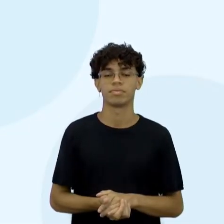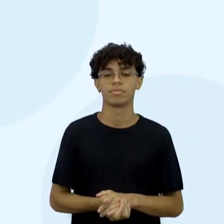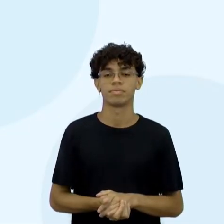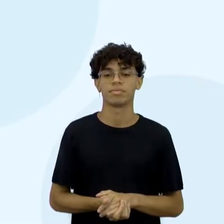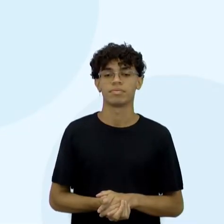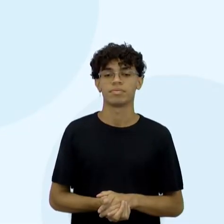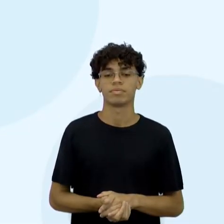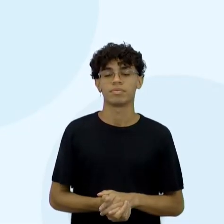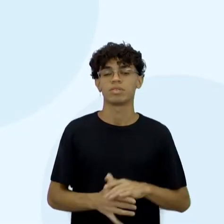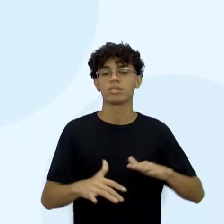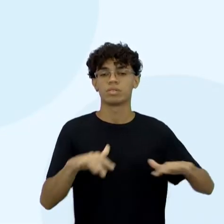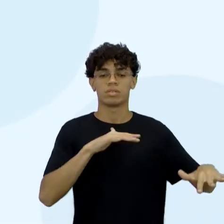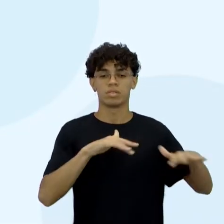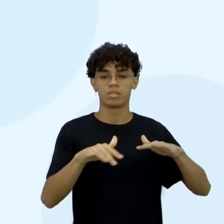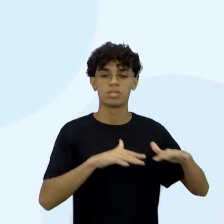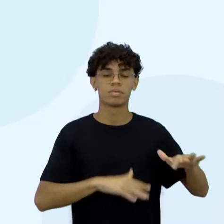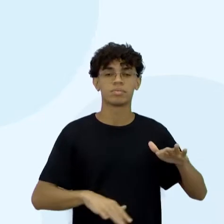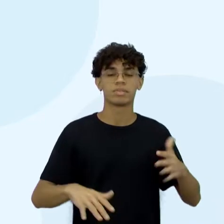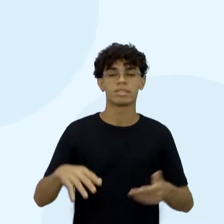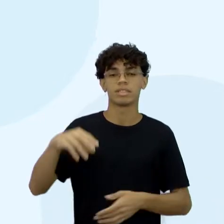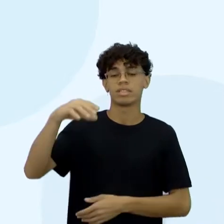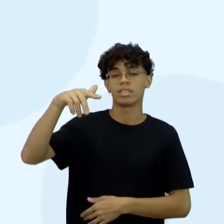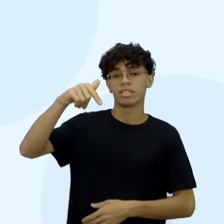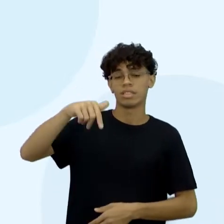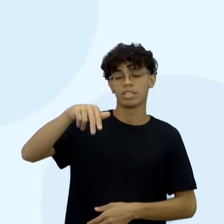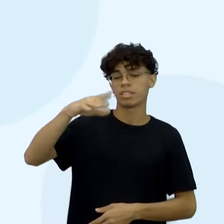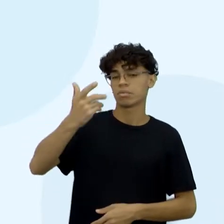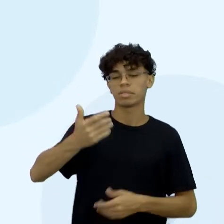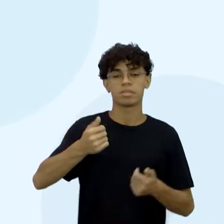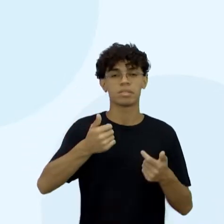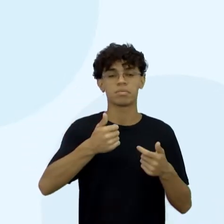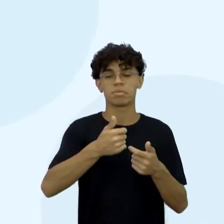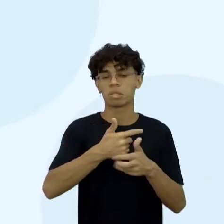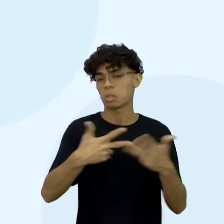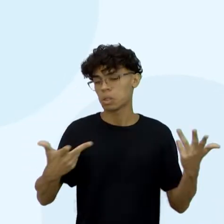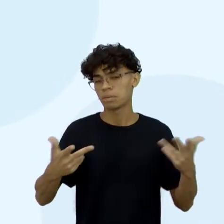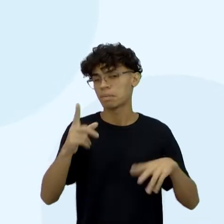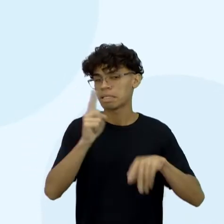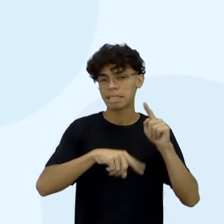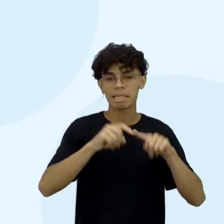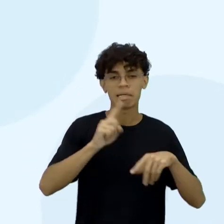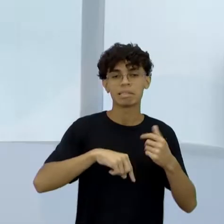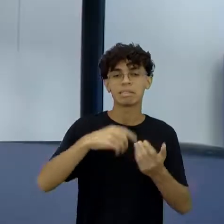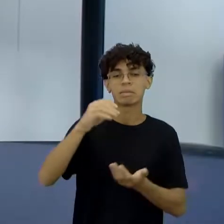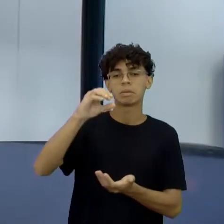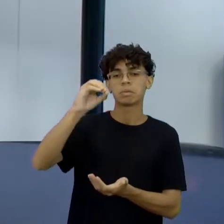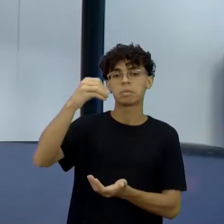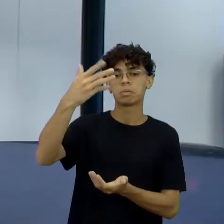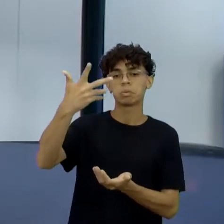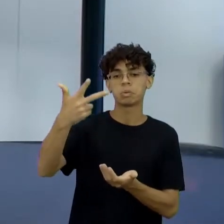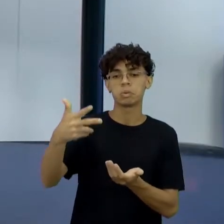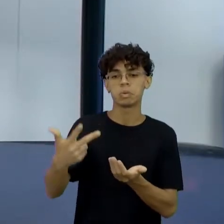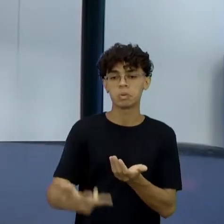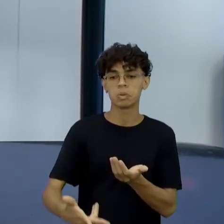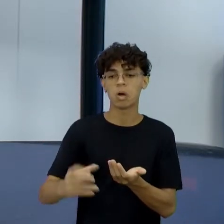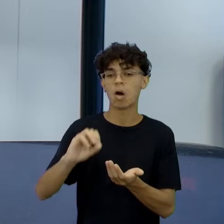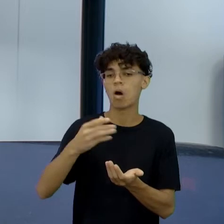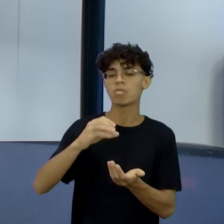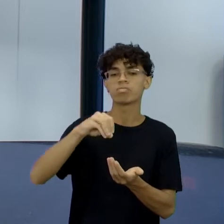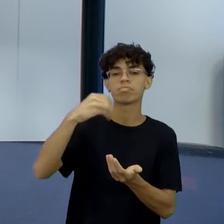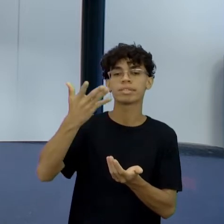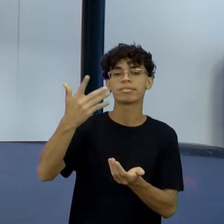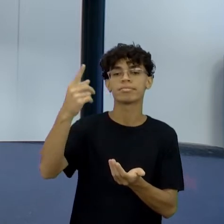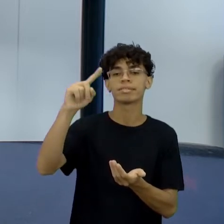né? São os movimentos de queda livres, né? Quando você solta alguma coisa de uma certa altura, né? Acontece esse tipo de movimento, né? Por